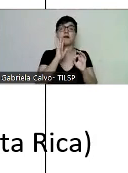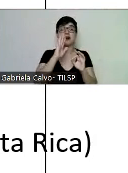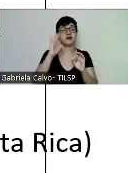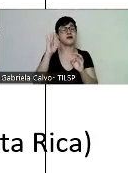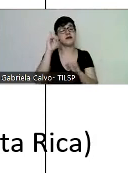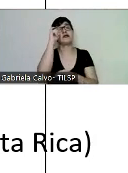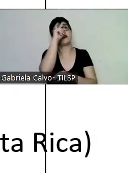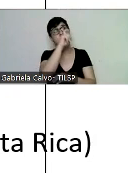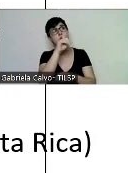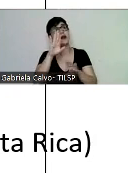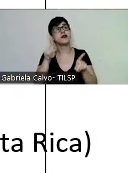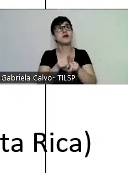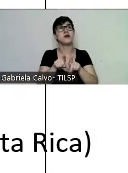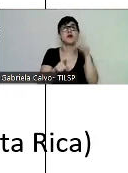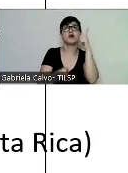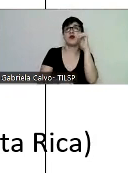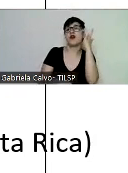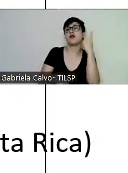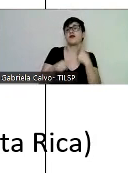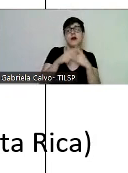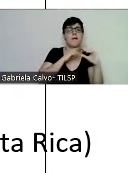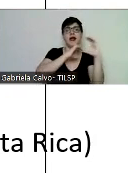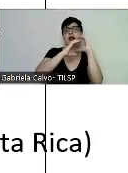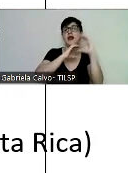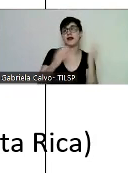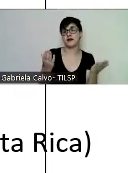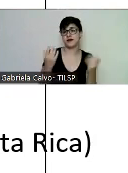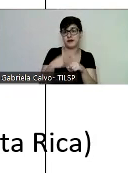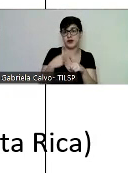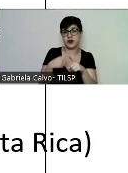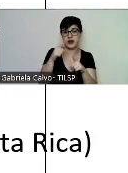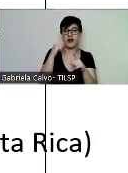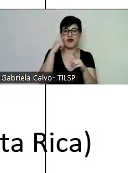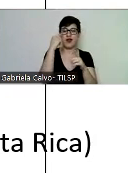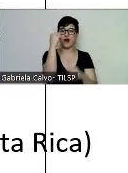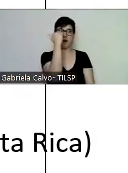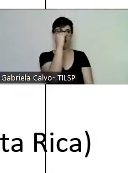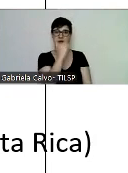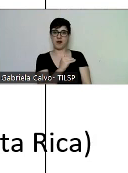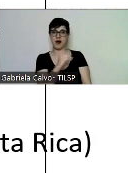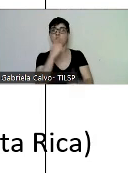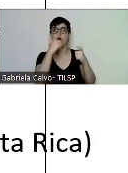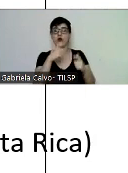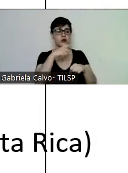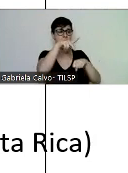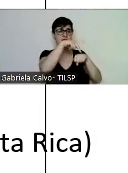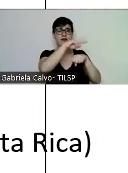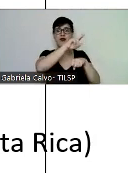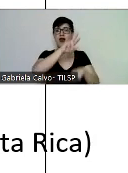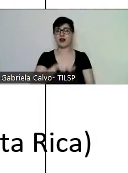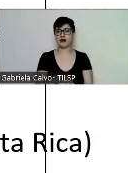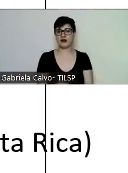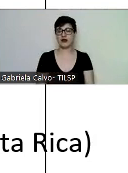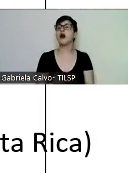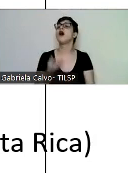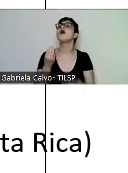facilitador do processo de comunicação Porque como vocês podem ver são pessoas de todos os cantos do mundo então antes da pandemia a idade reunir essas